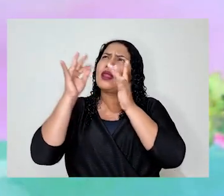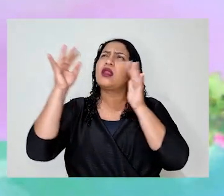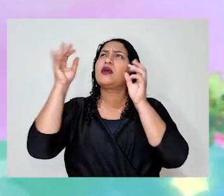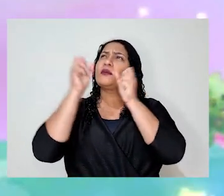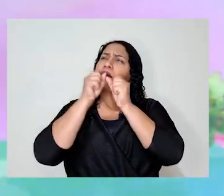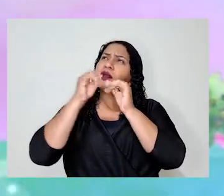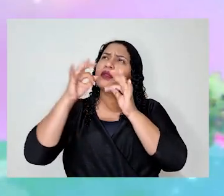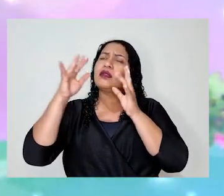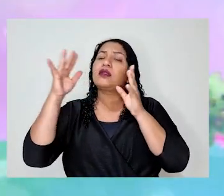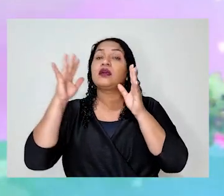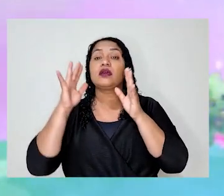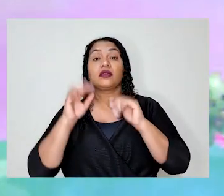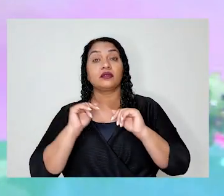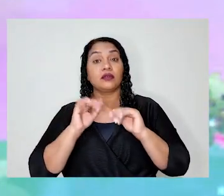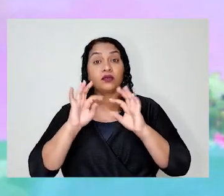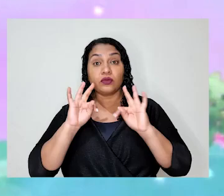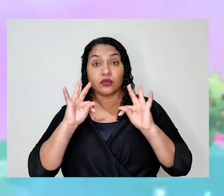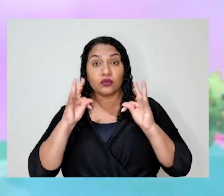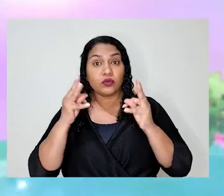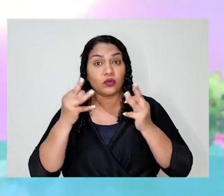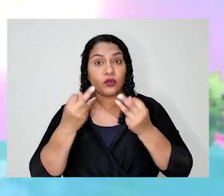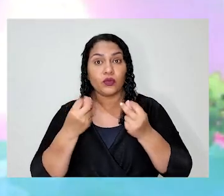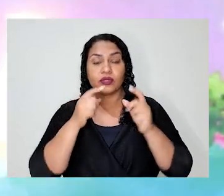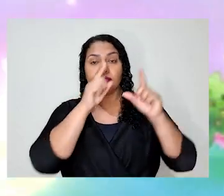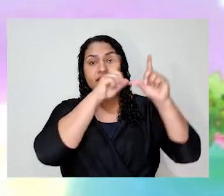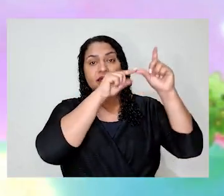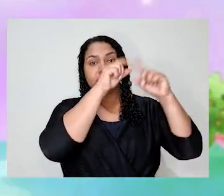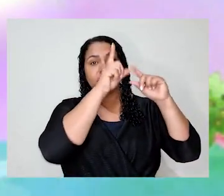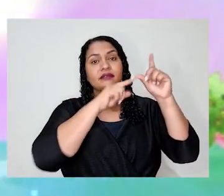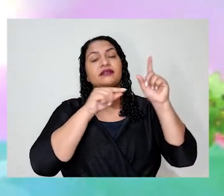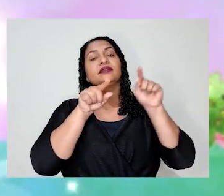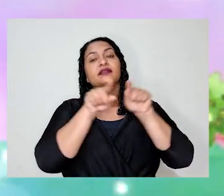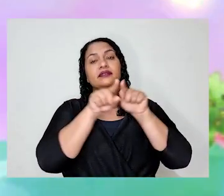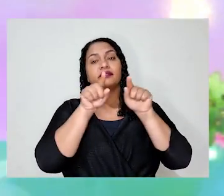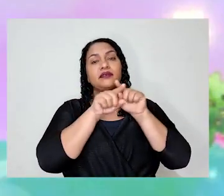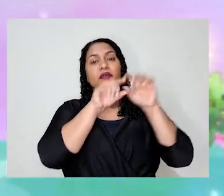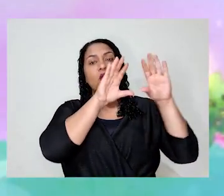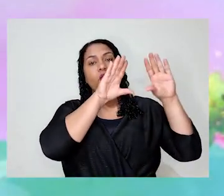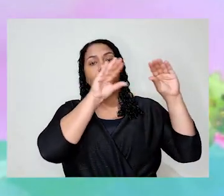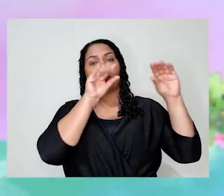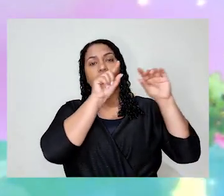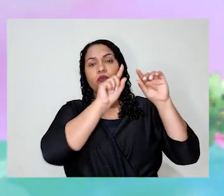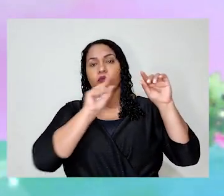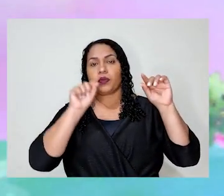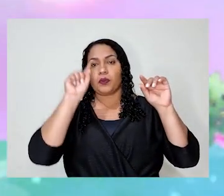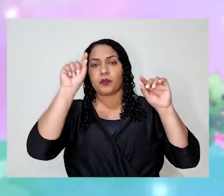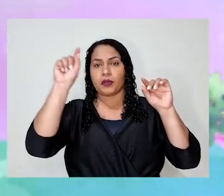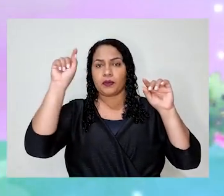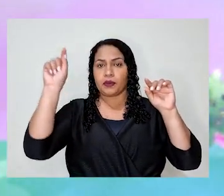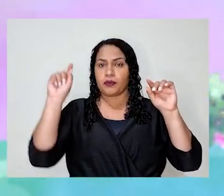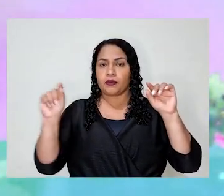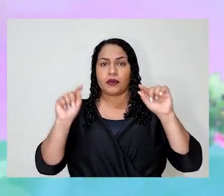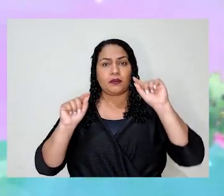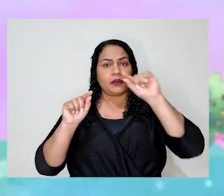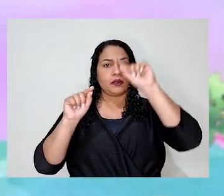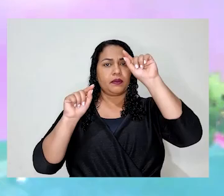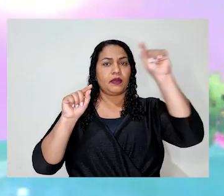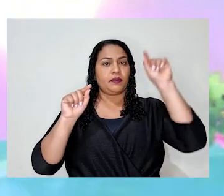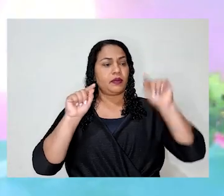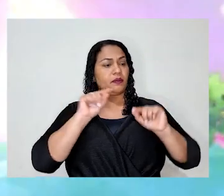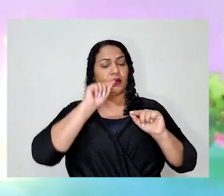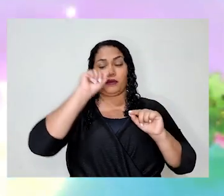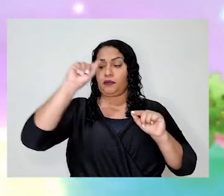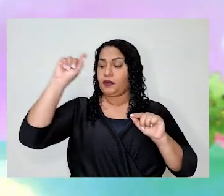ela brilha. E logo, todas as outras estrelas saíram de trás da grande nuvem e espalharam